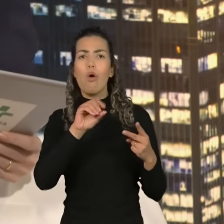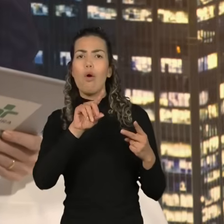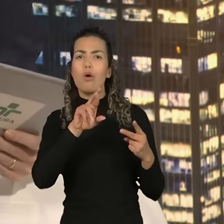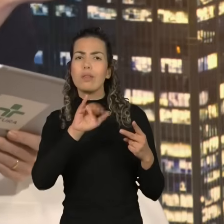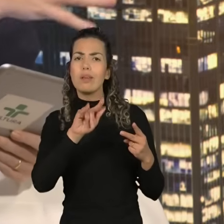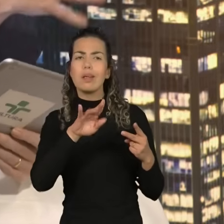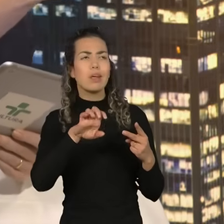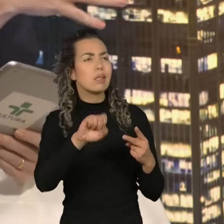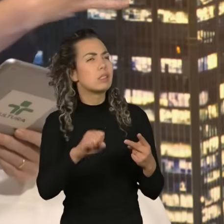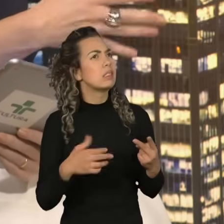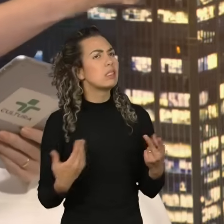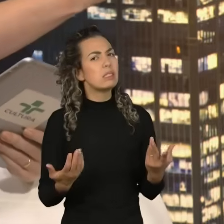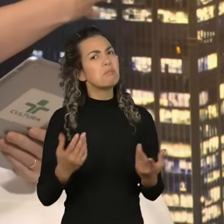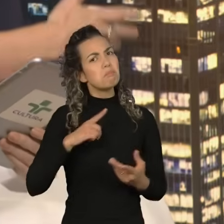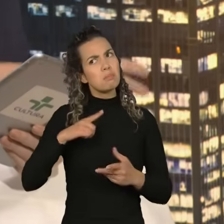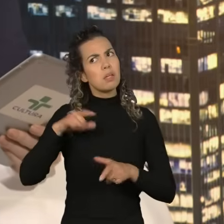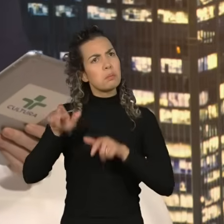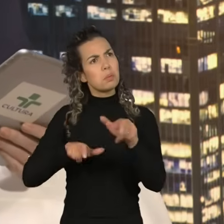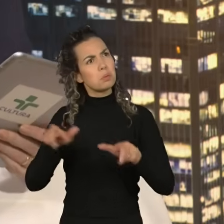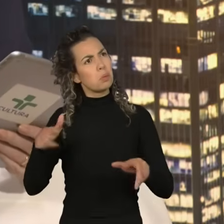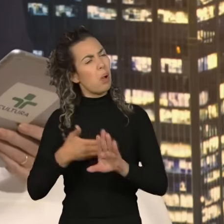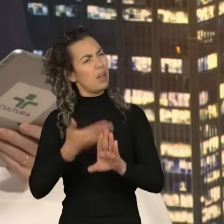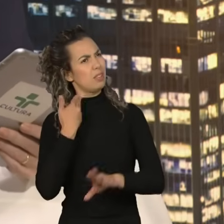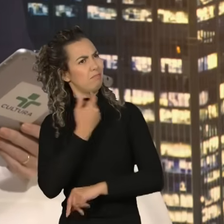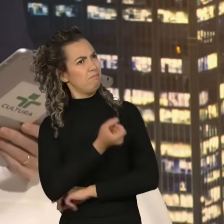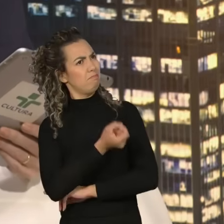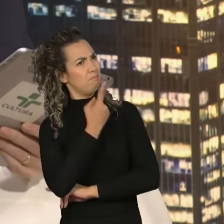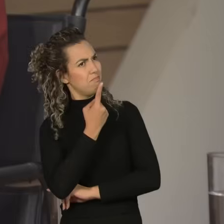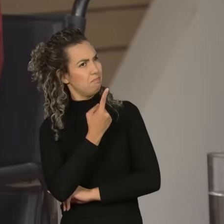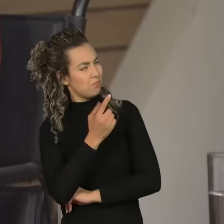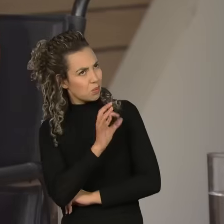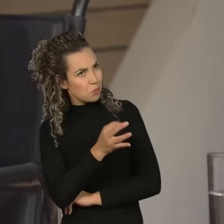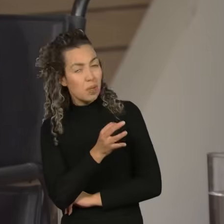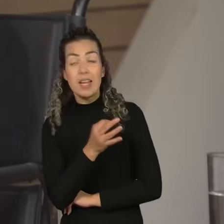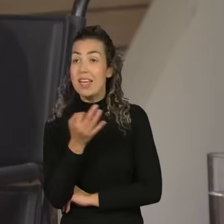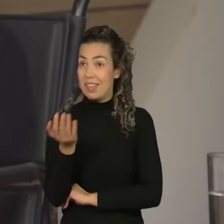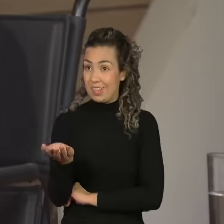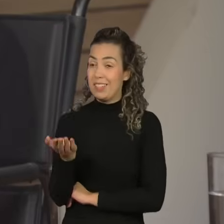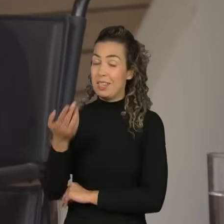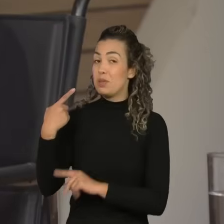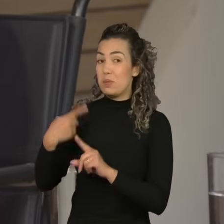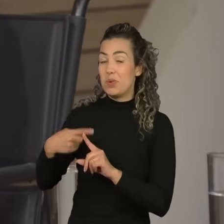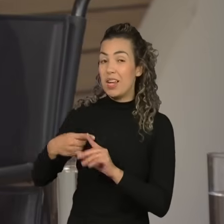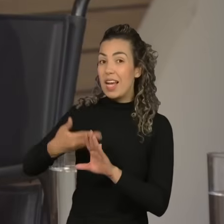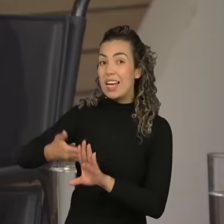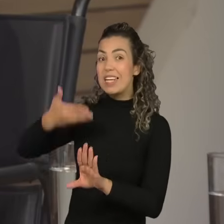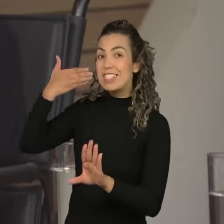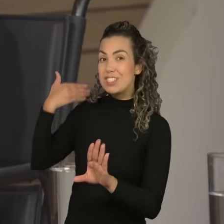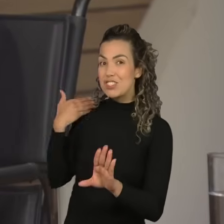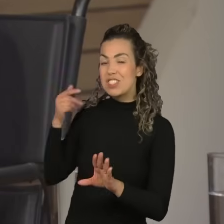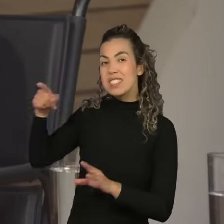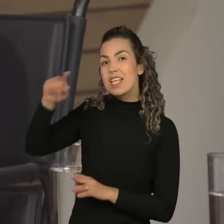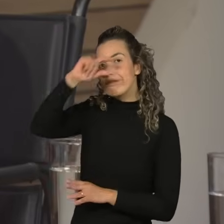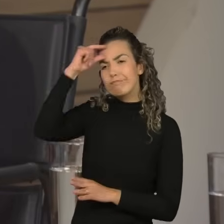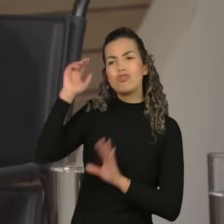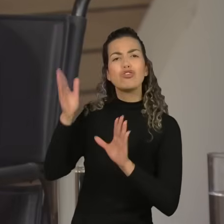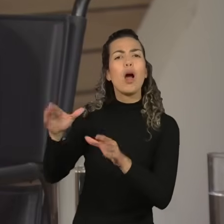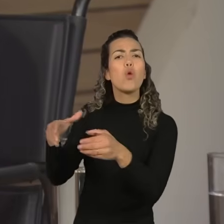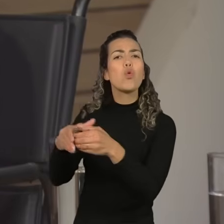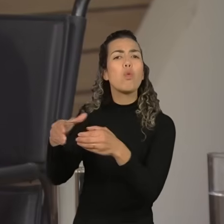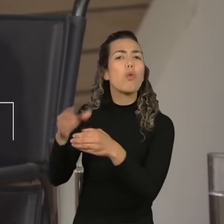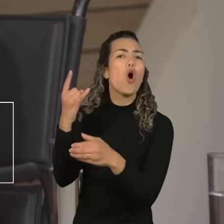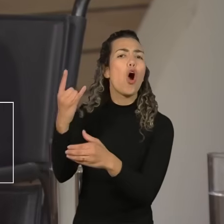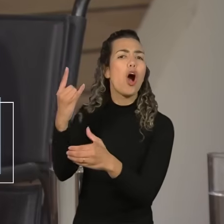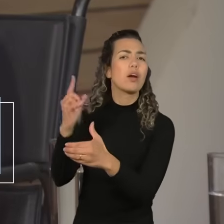Foi uma coisa que estranhou muita gente à época, né? Sim, quando o Cazuza... Porque ele estava conhecido com o Barão Vermelho, que era um grupo de